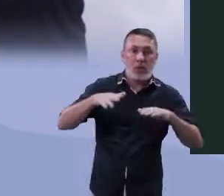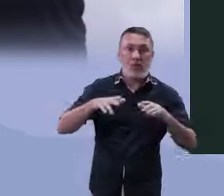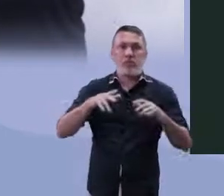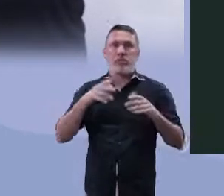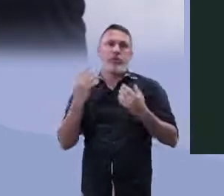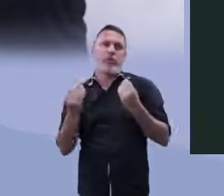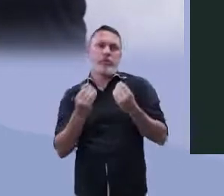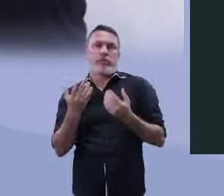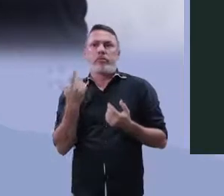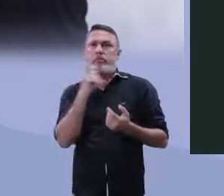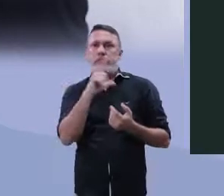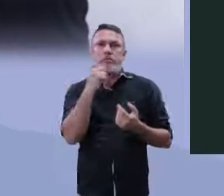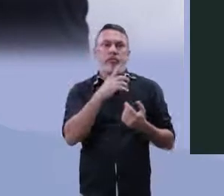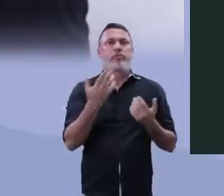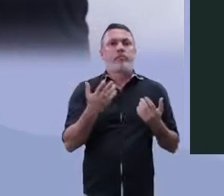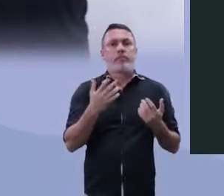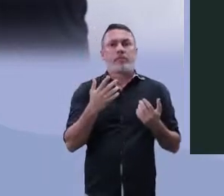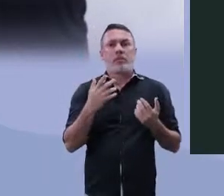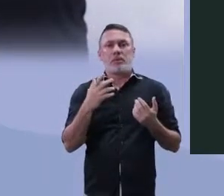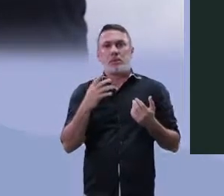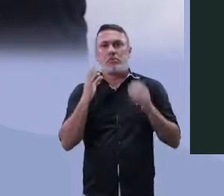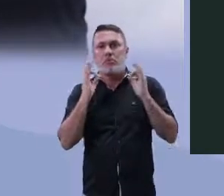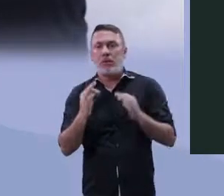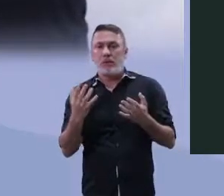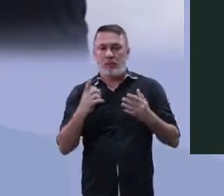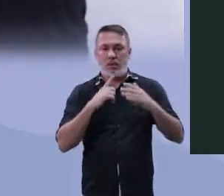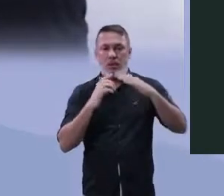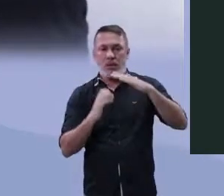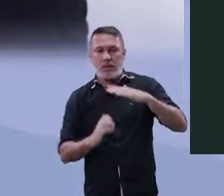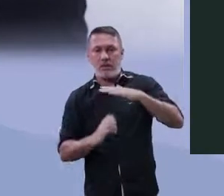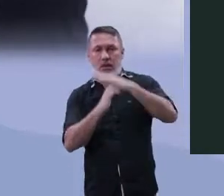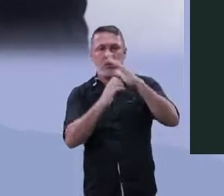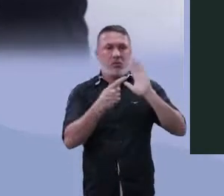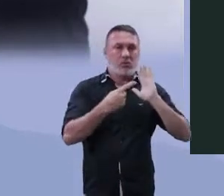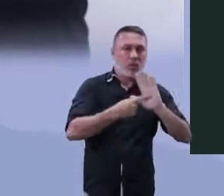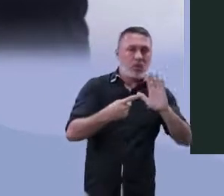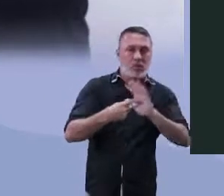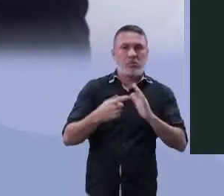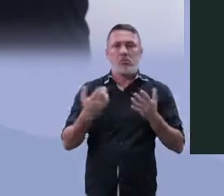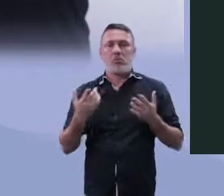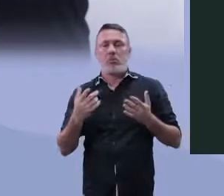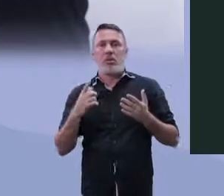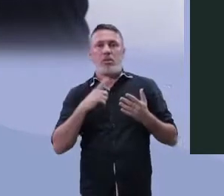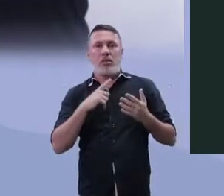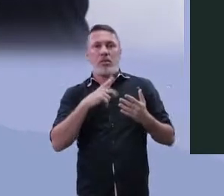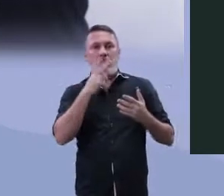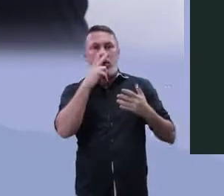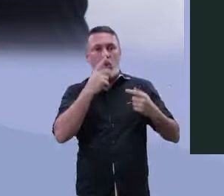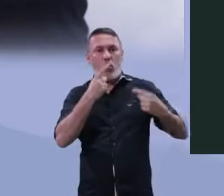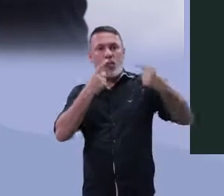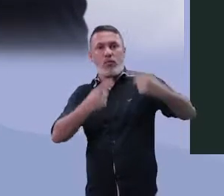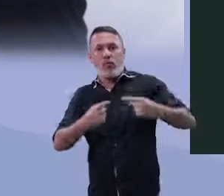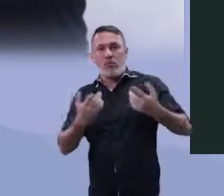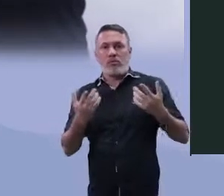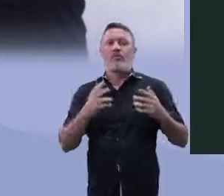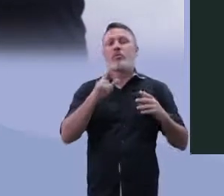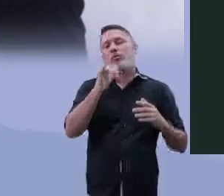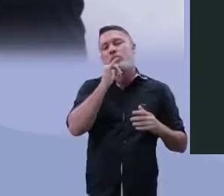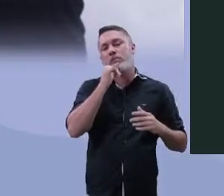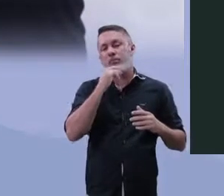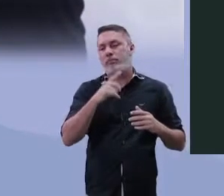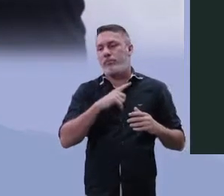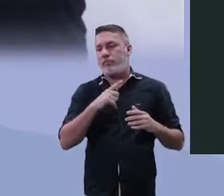dependendo da dimensão ou do que está em pauta, entra em confronto, né? Então, por exemplo,